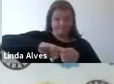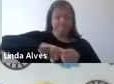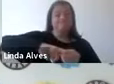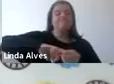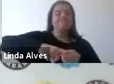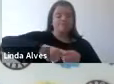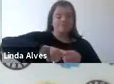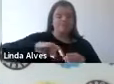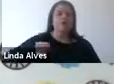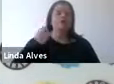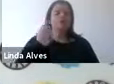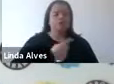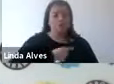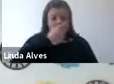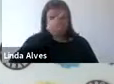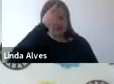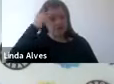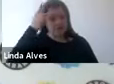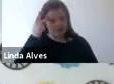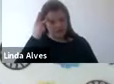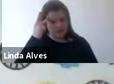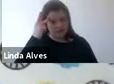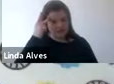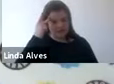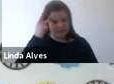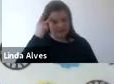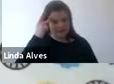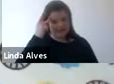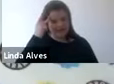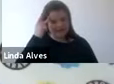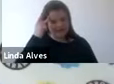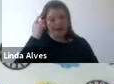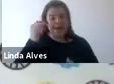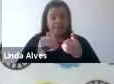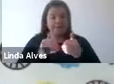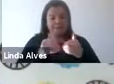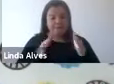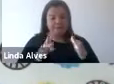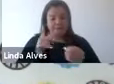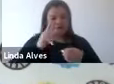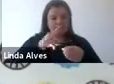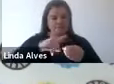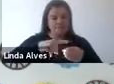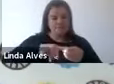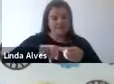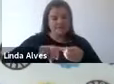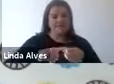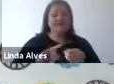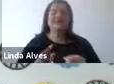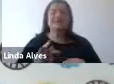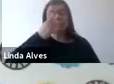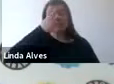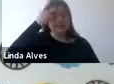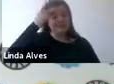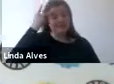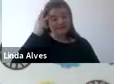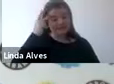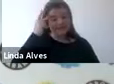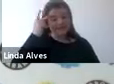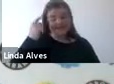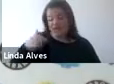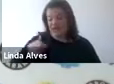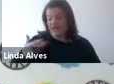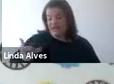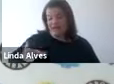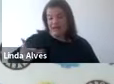nós sabemos que são as pessoas... Pode deixar aberto, pode deixar aberto. que nós sabemos que são as pessoas. Eu estou conversando com o meu colega